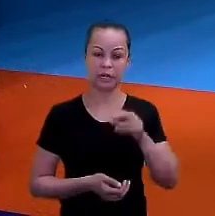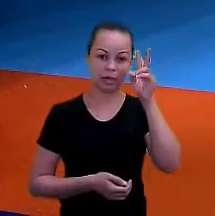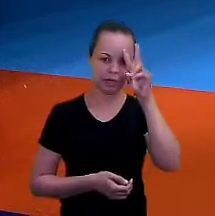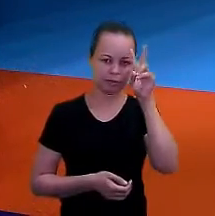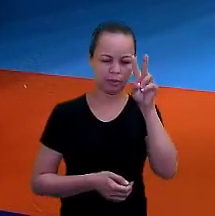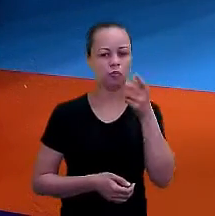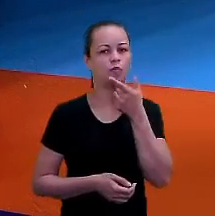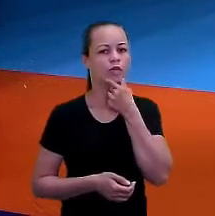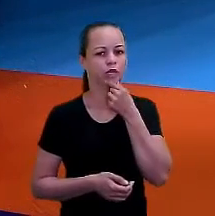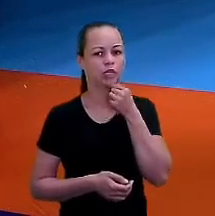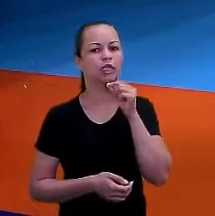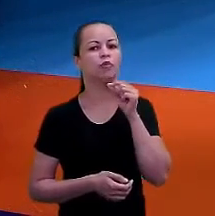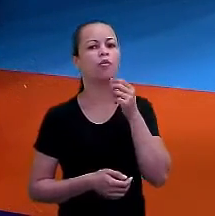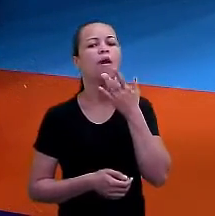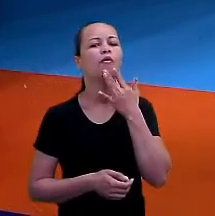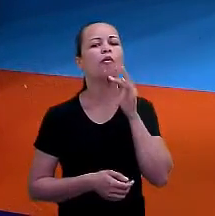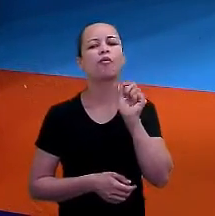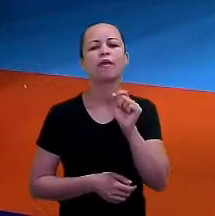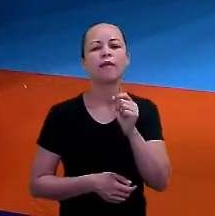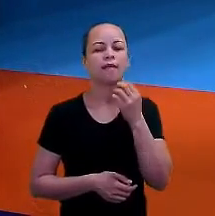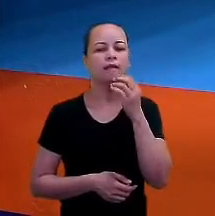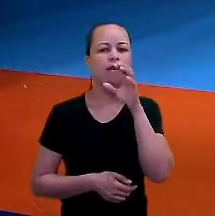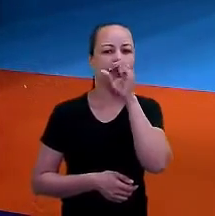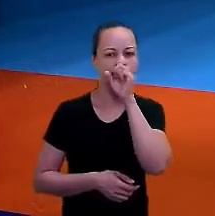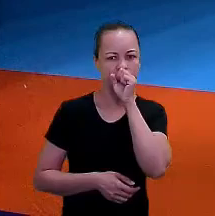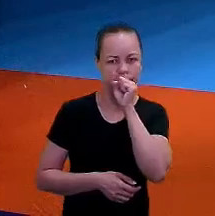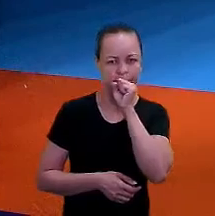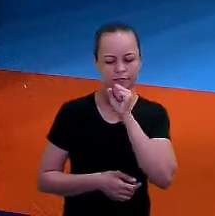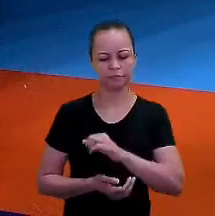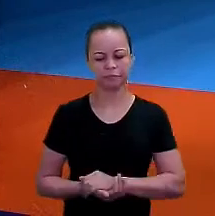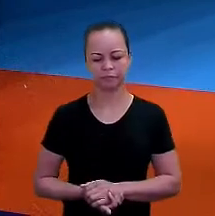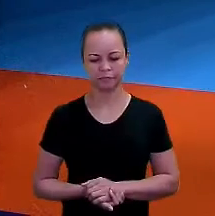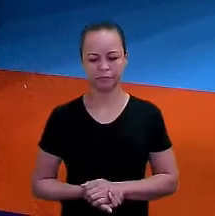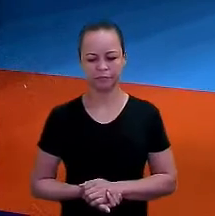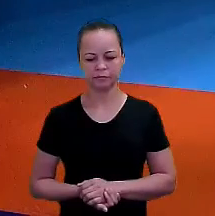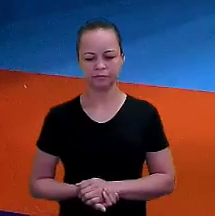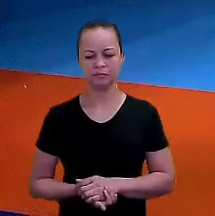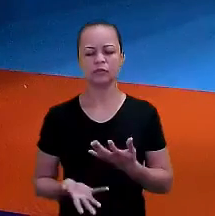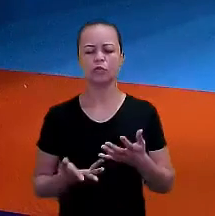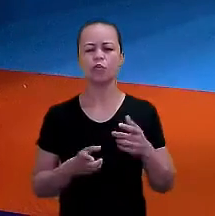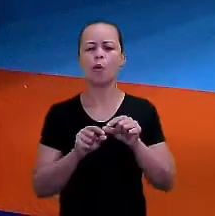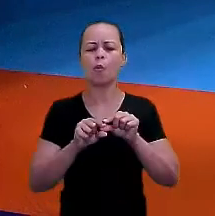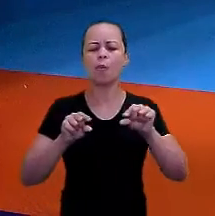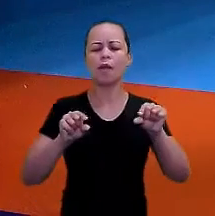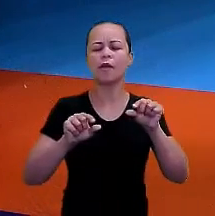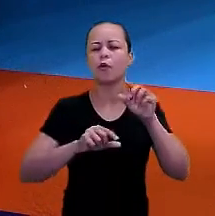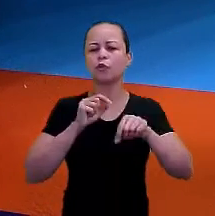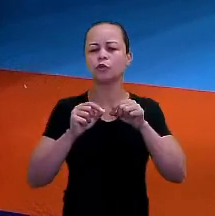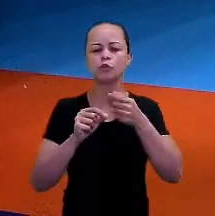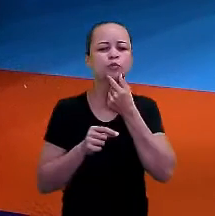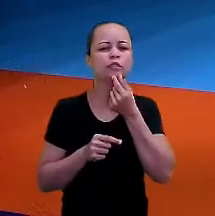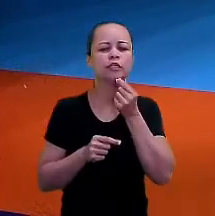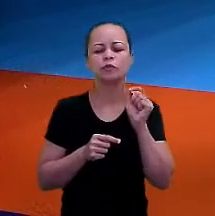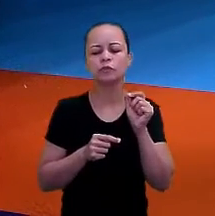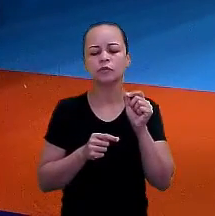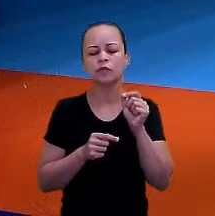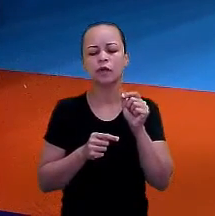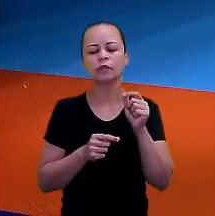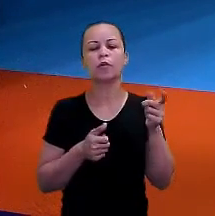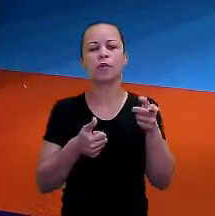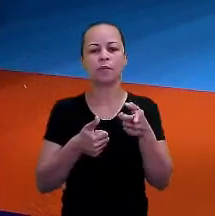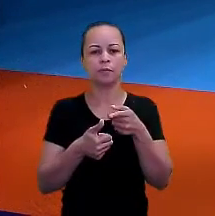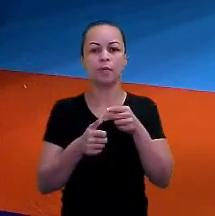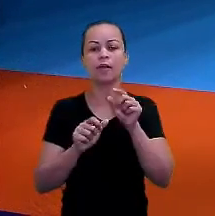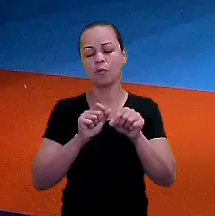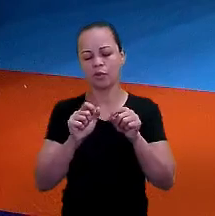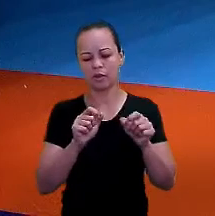né? Então, eu vou ver aqui qual é a maior. Qual é a maior? Essa primeira aqui, né? Então,